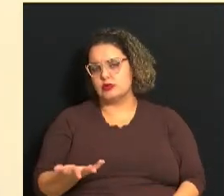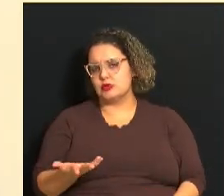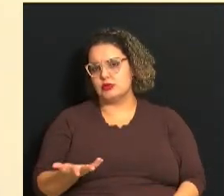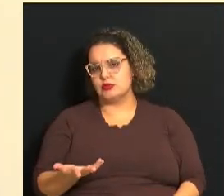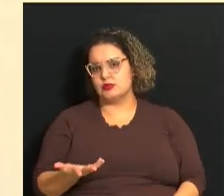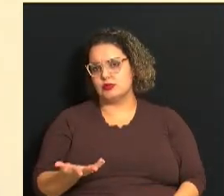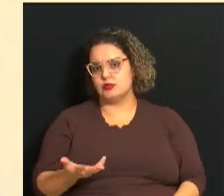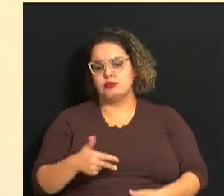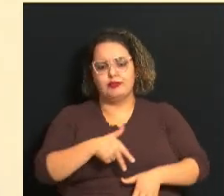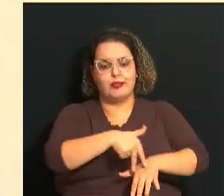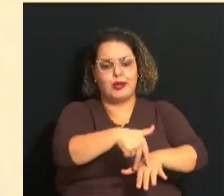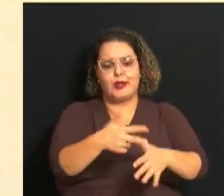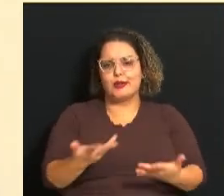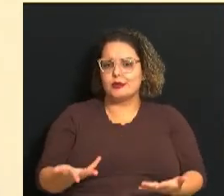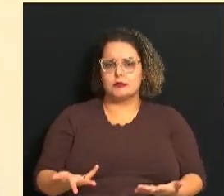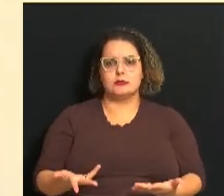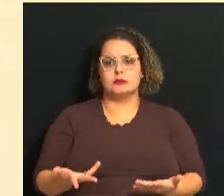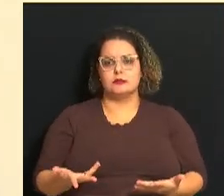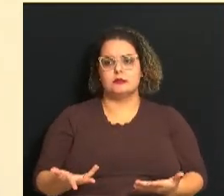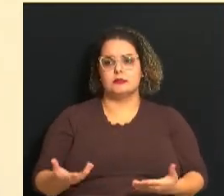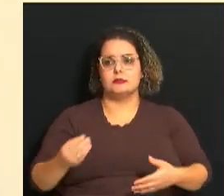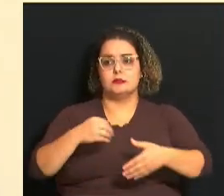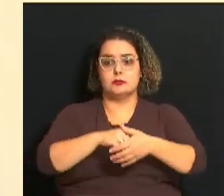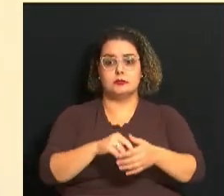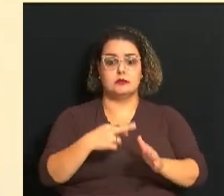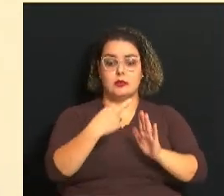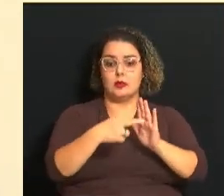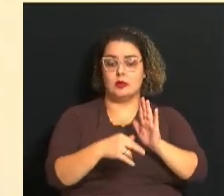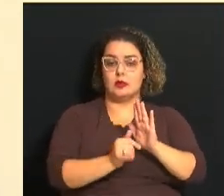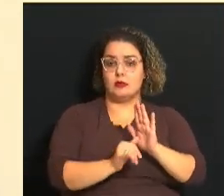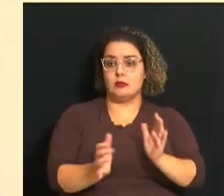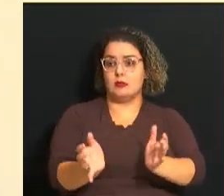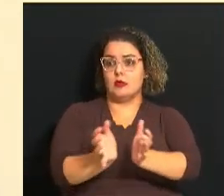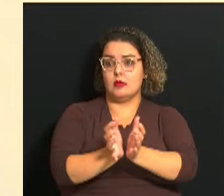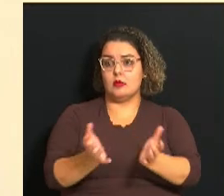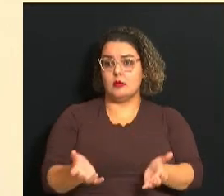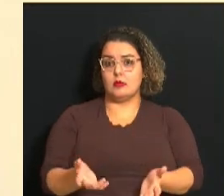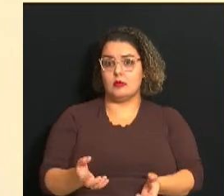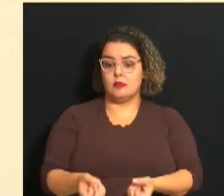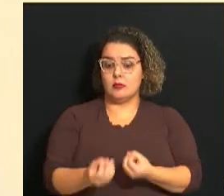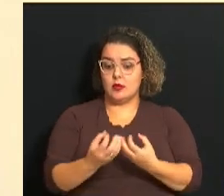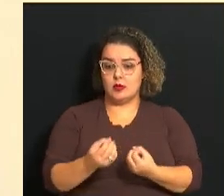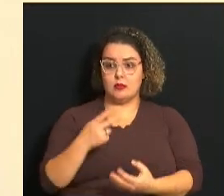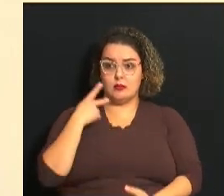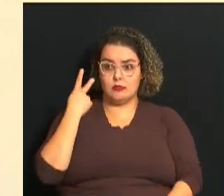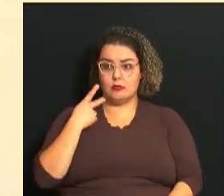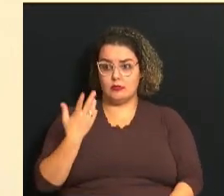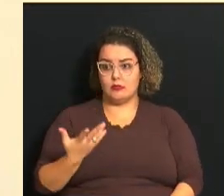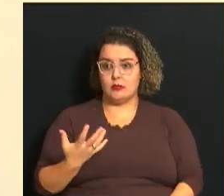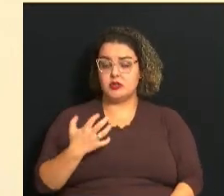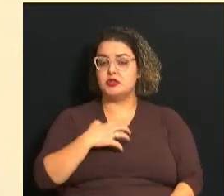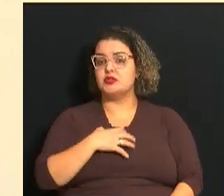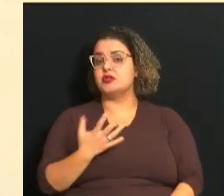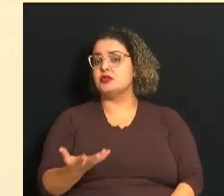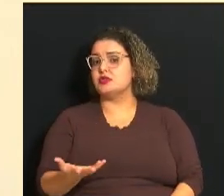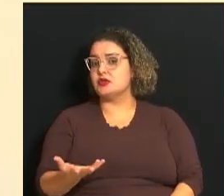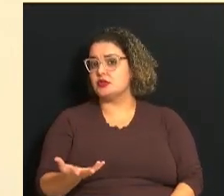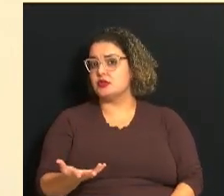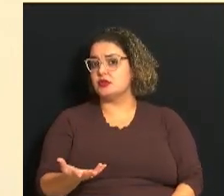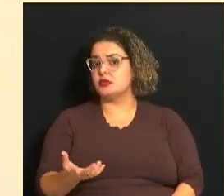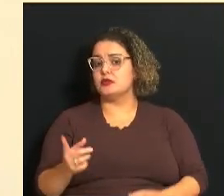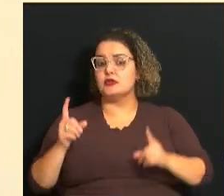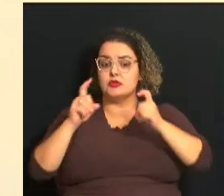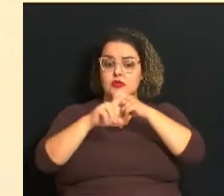deixam é né inseridos no relatório da comissão uma informação política de que forma essa informação é